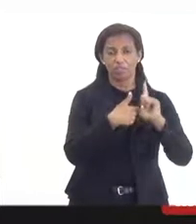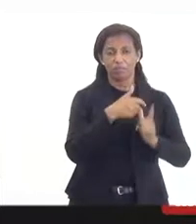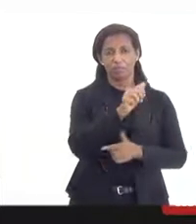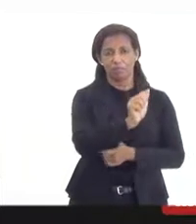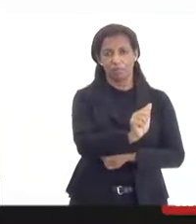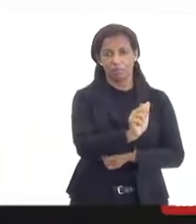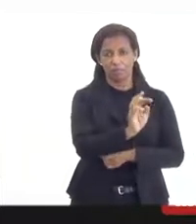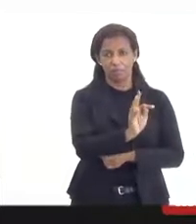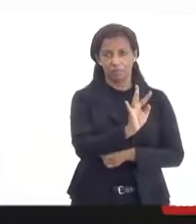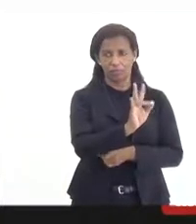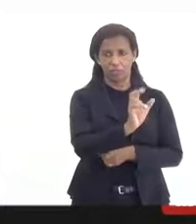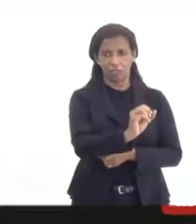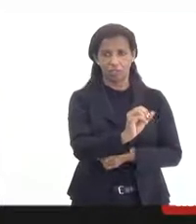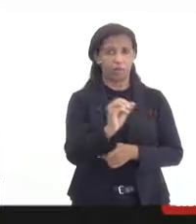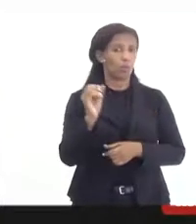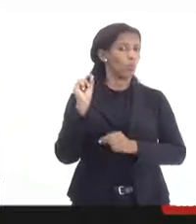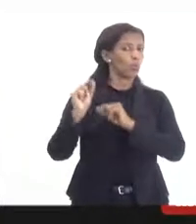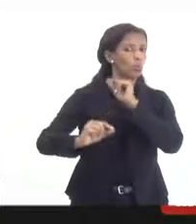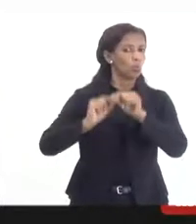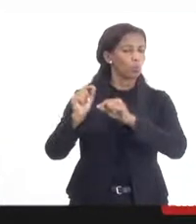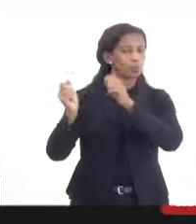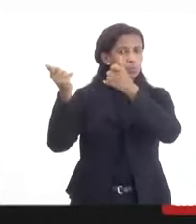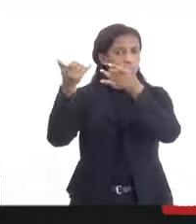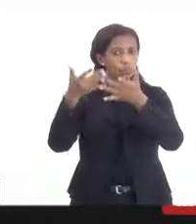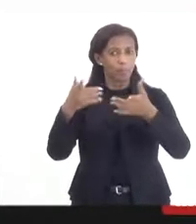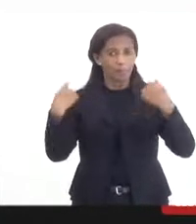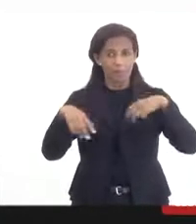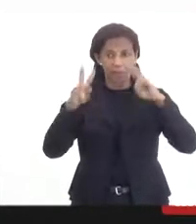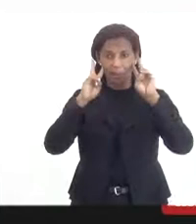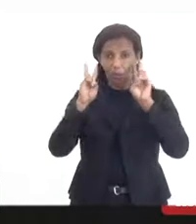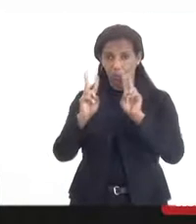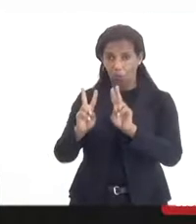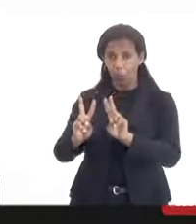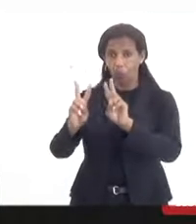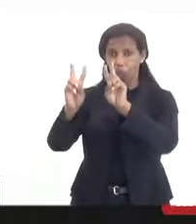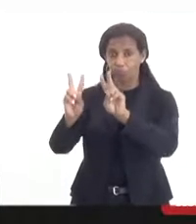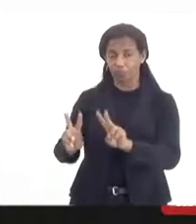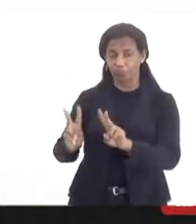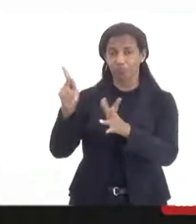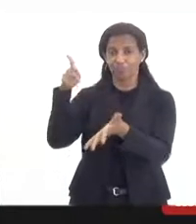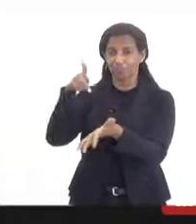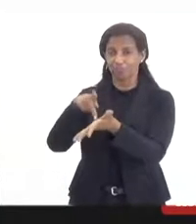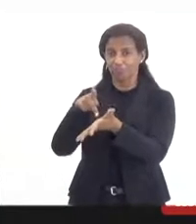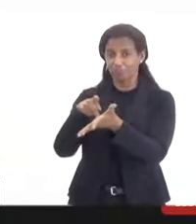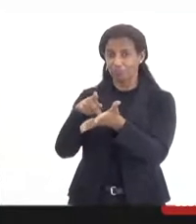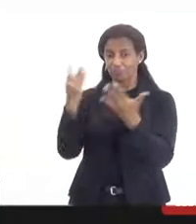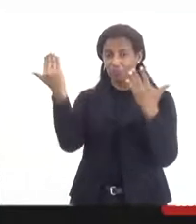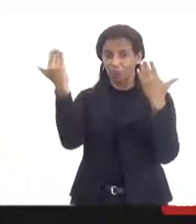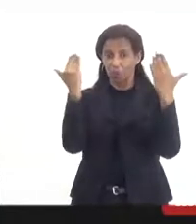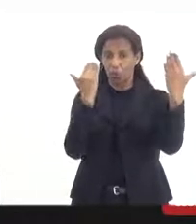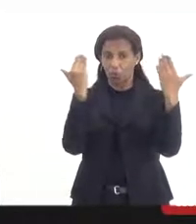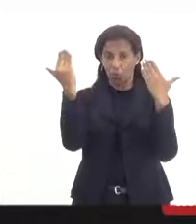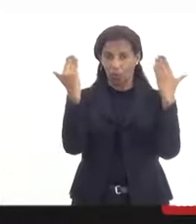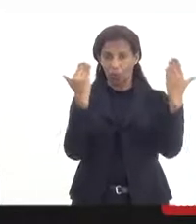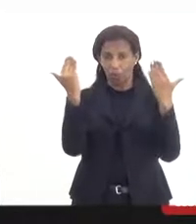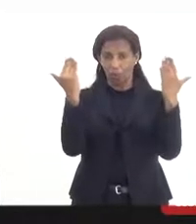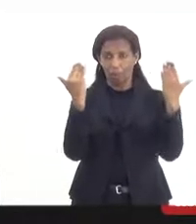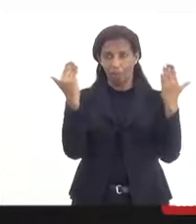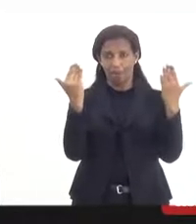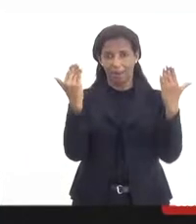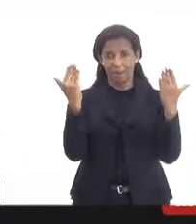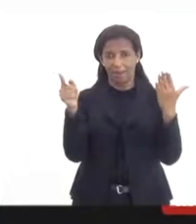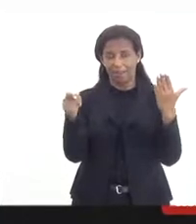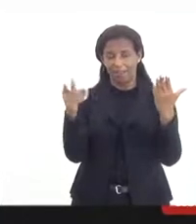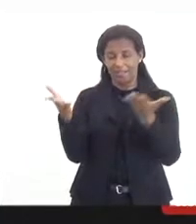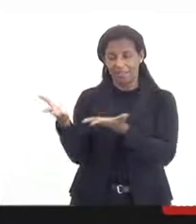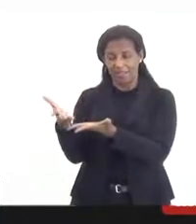significa dizer que é preciso olhar realmente e comparar, cotejar este recolhimento